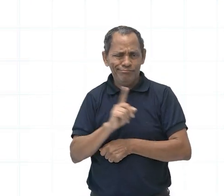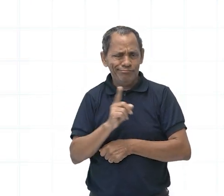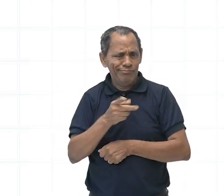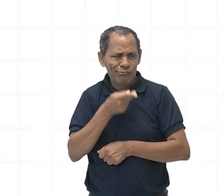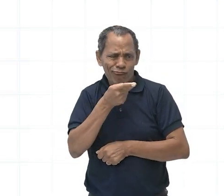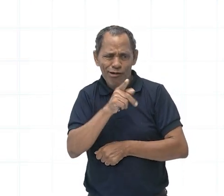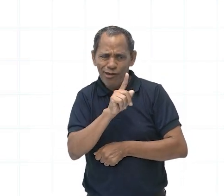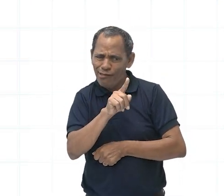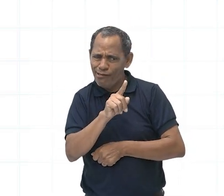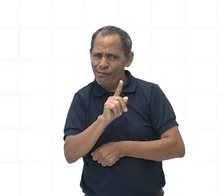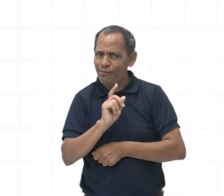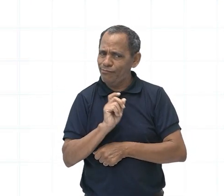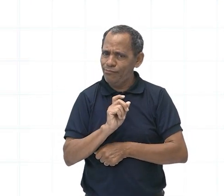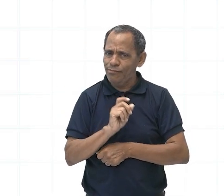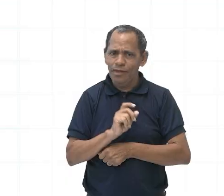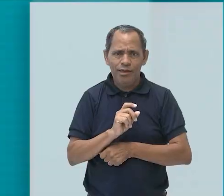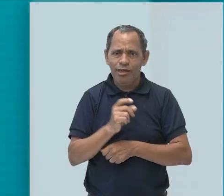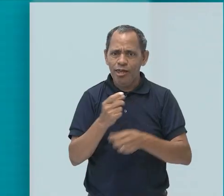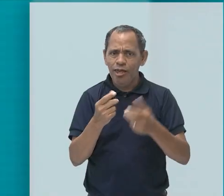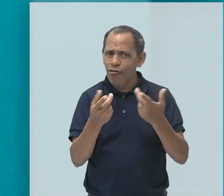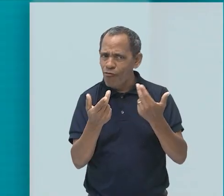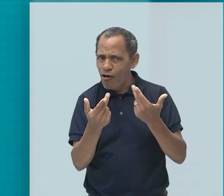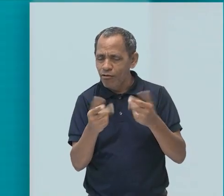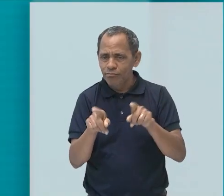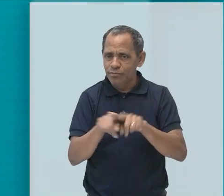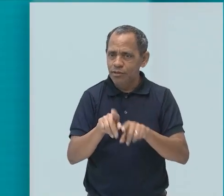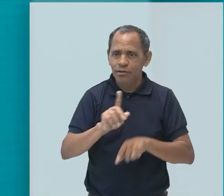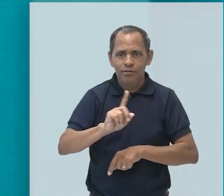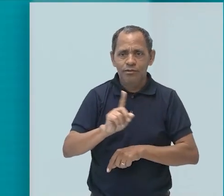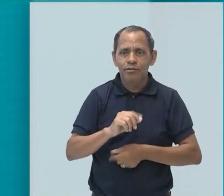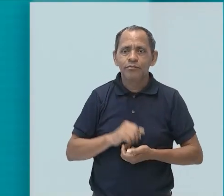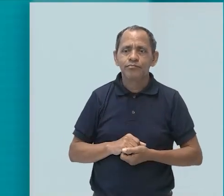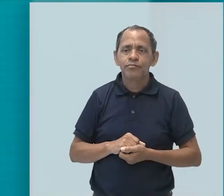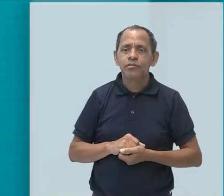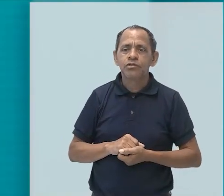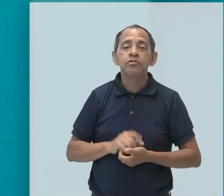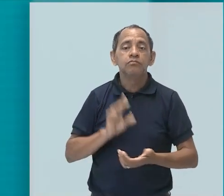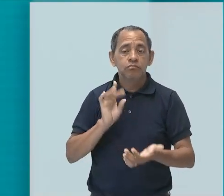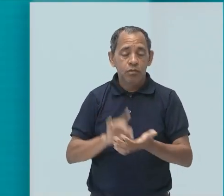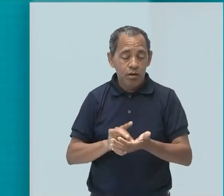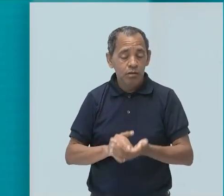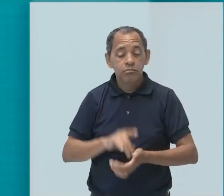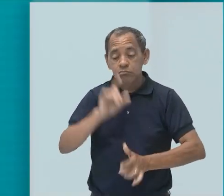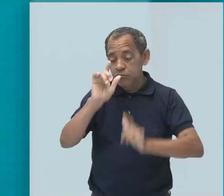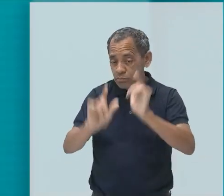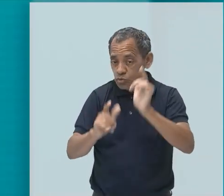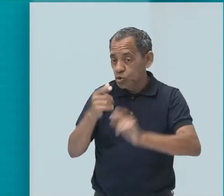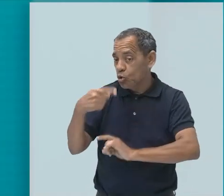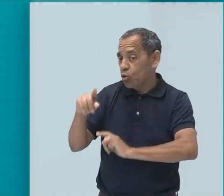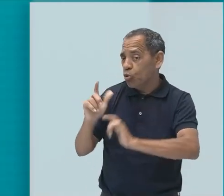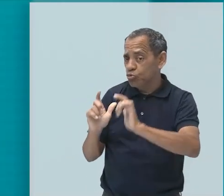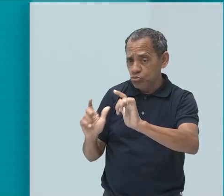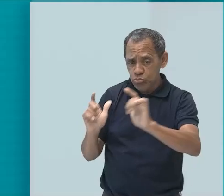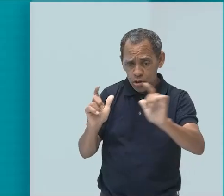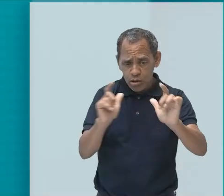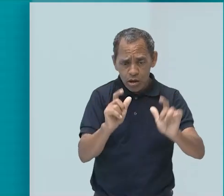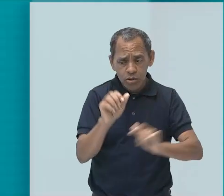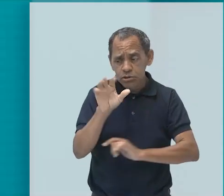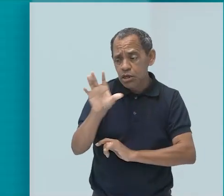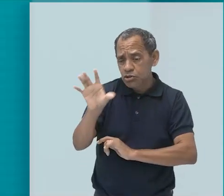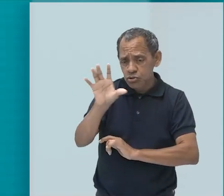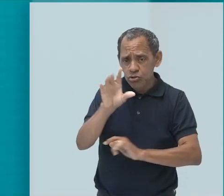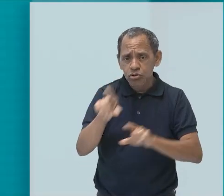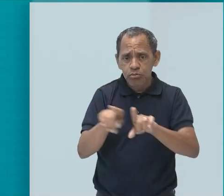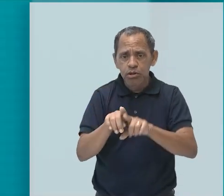forma. Ora, certamente foram pessoas de outras regiões, né? Eu mostrei para